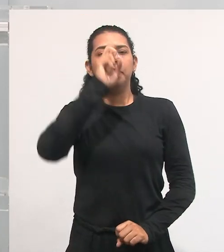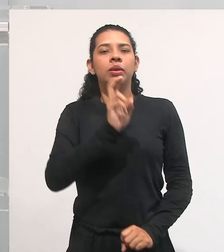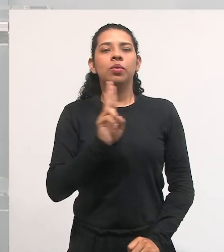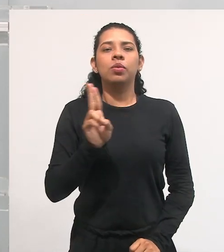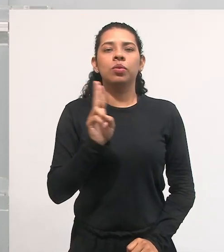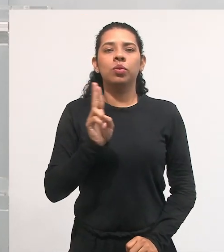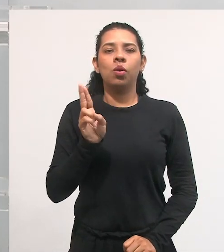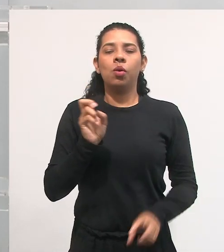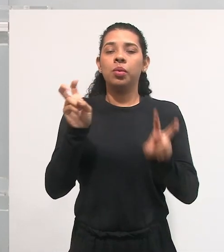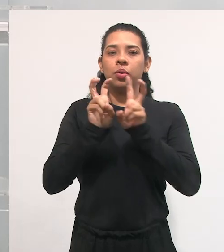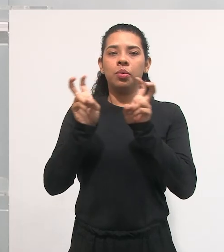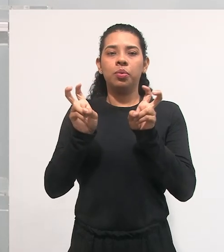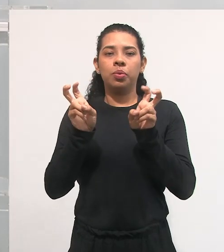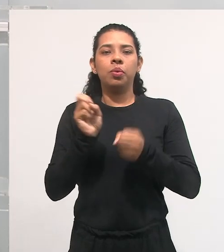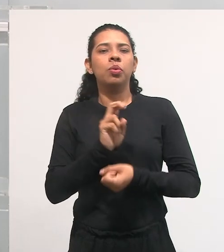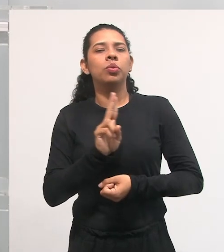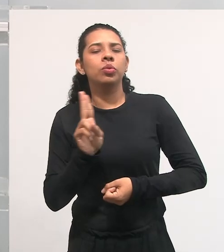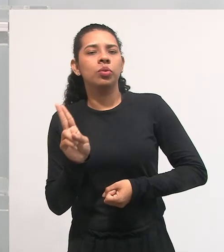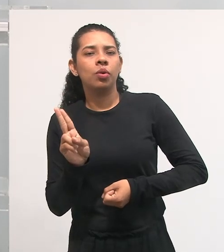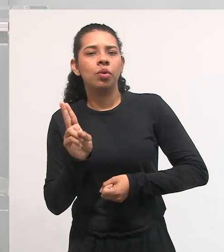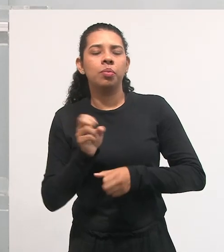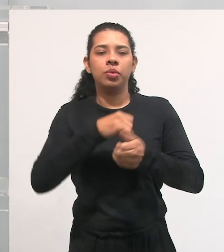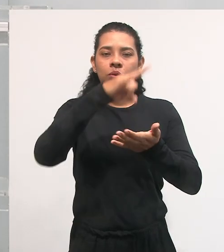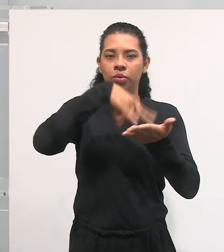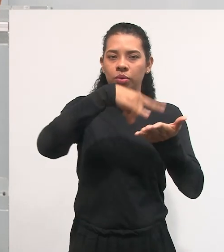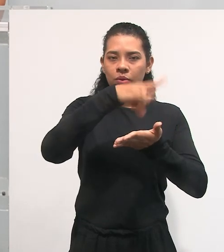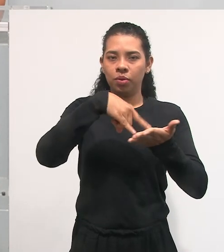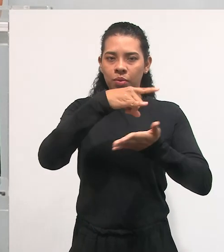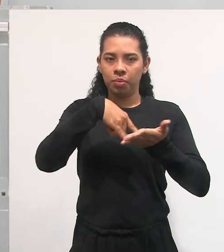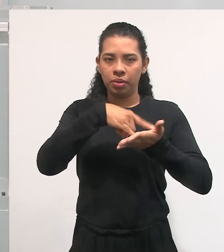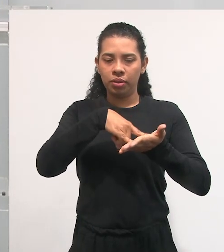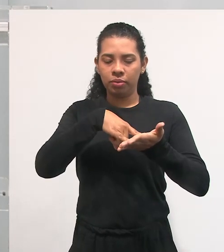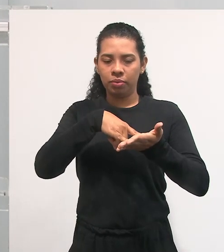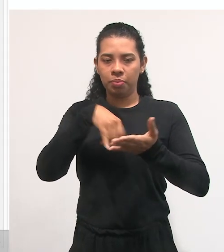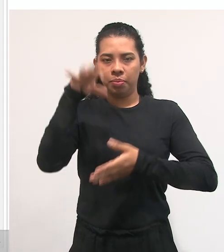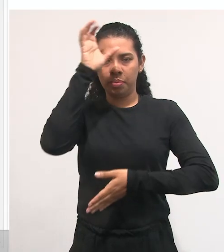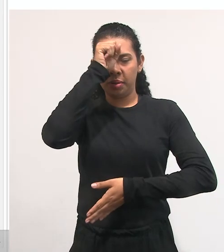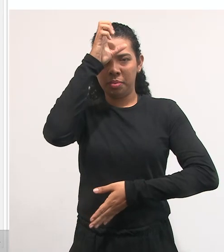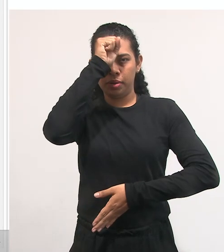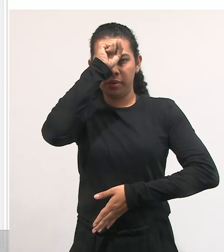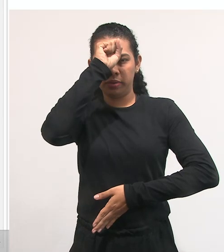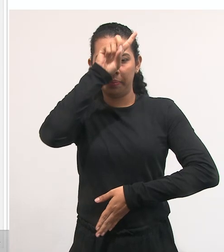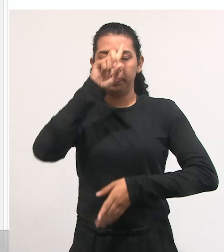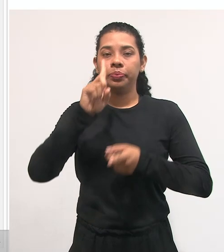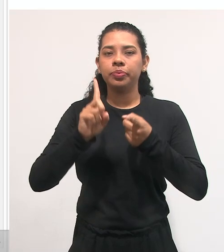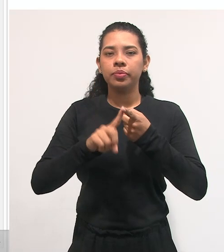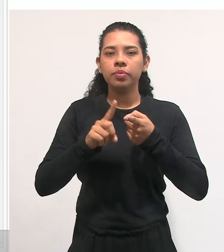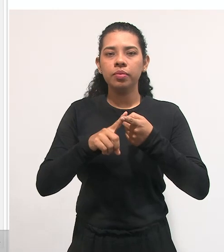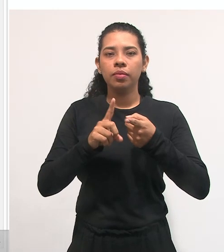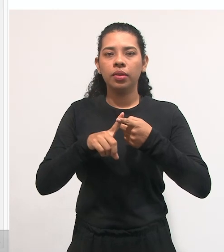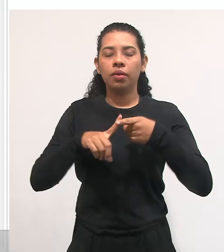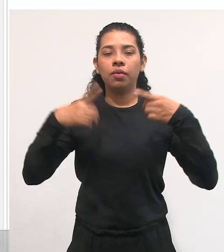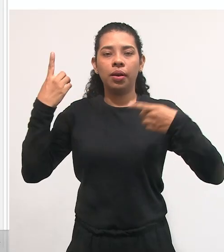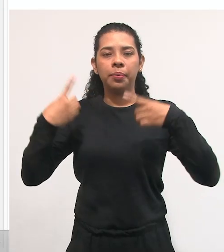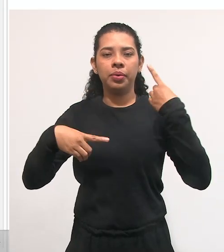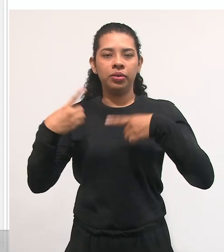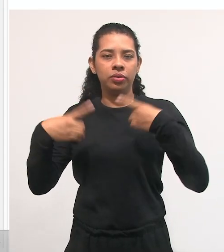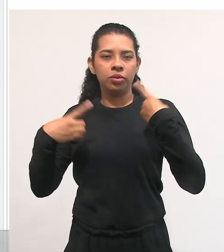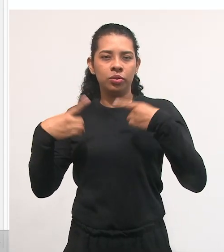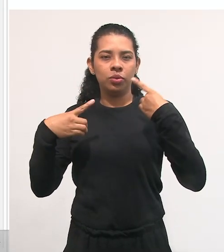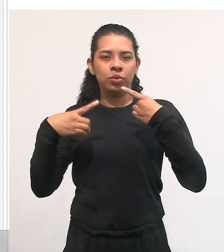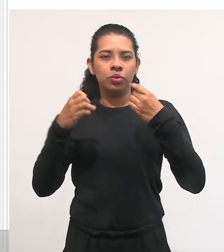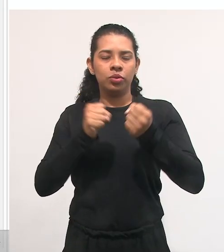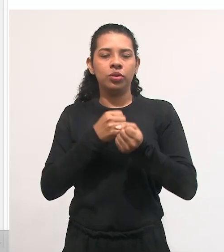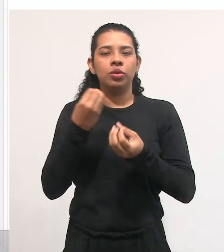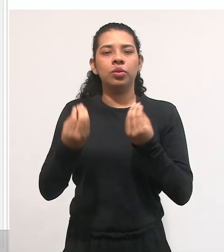norteiam essas estruturas, tá? Então, vamos ver as nossas intenções. Discutir as razões políticas e culturais na